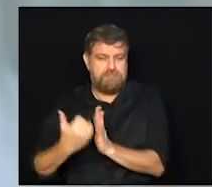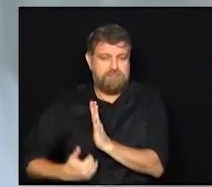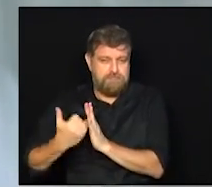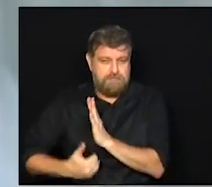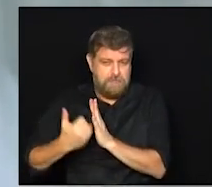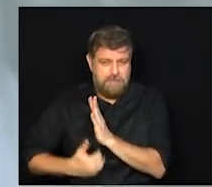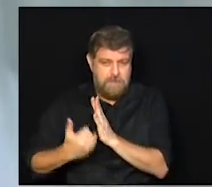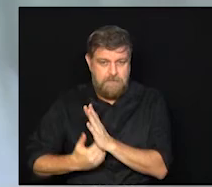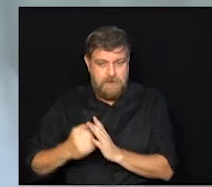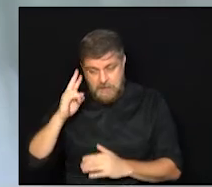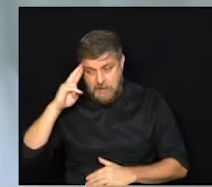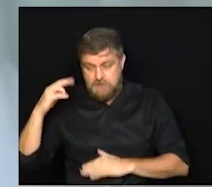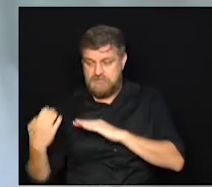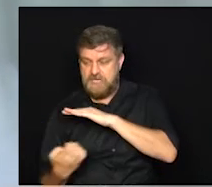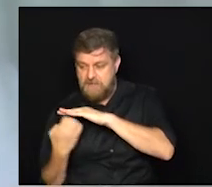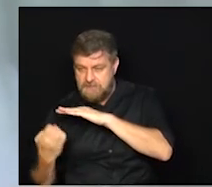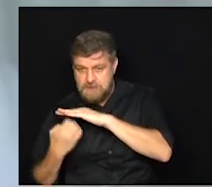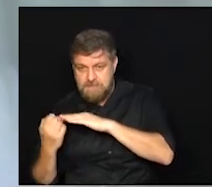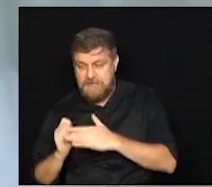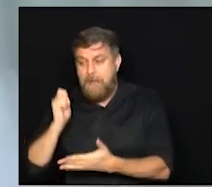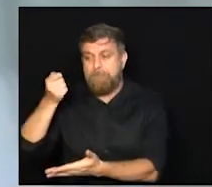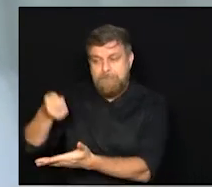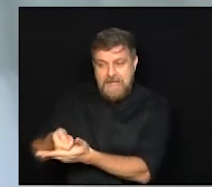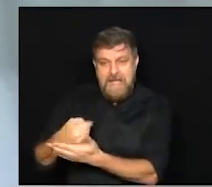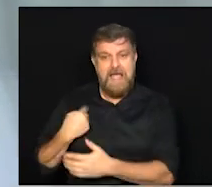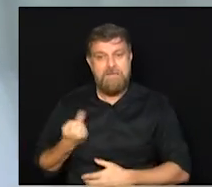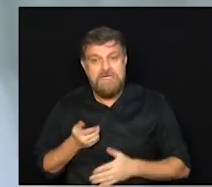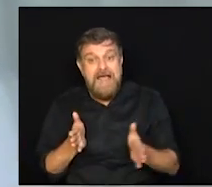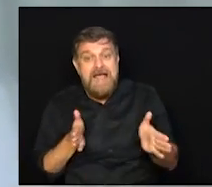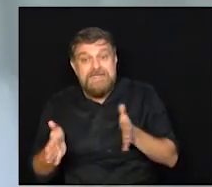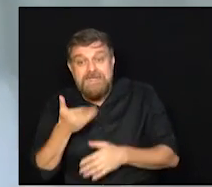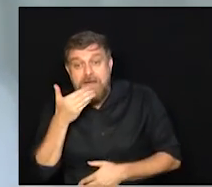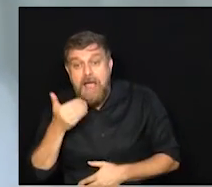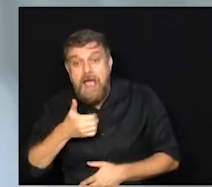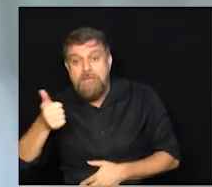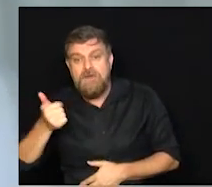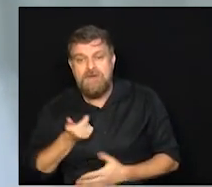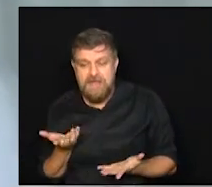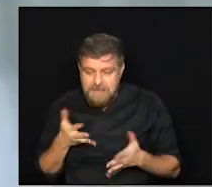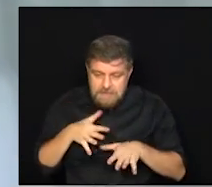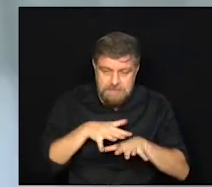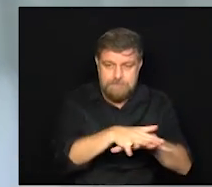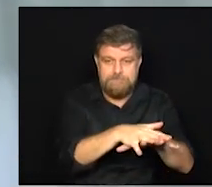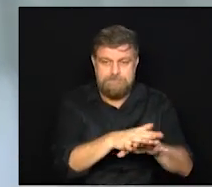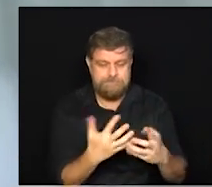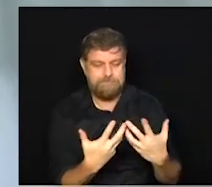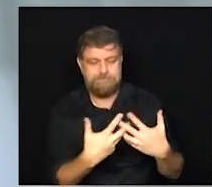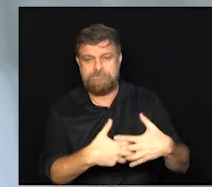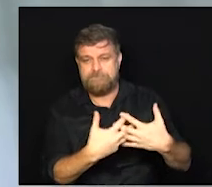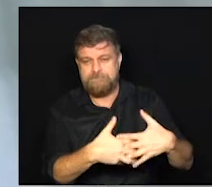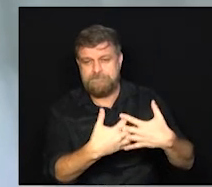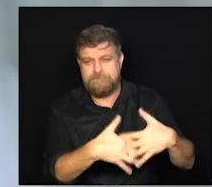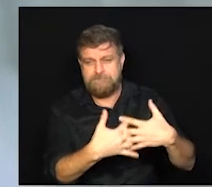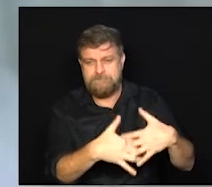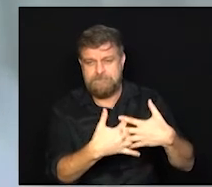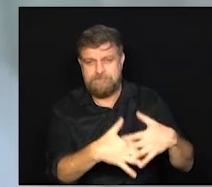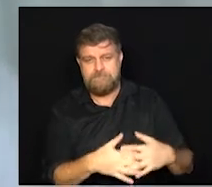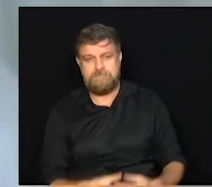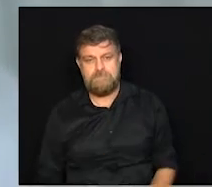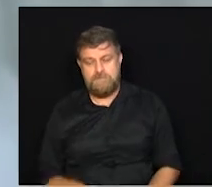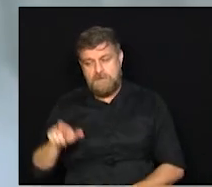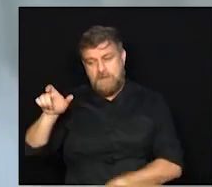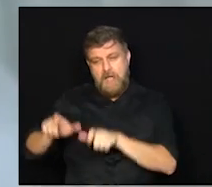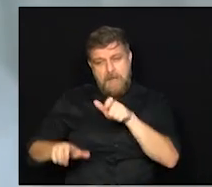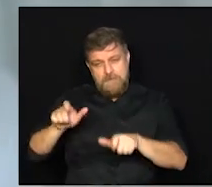ser feita para a gente melhorar a acessibilidade e essa inclusão ser efetiva também. E a pessoa,